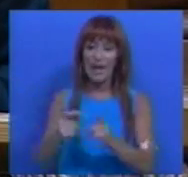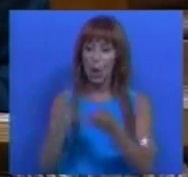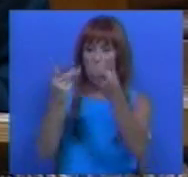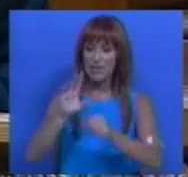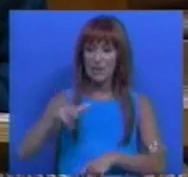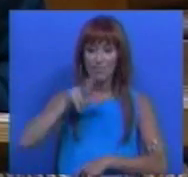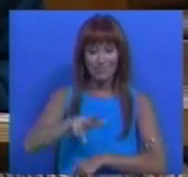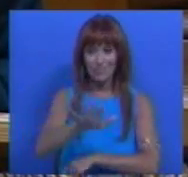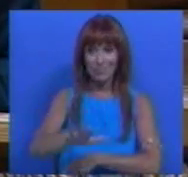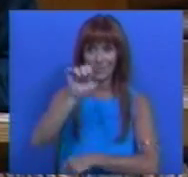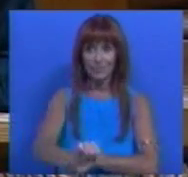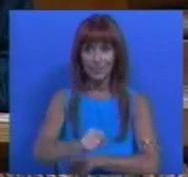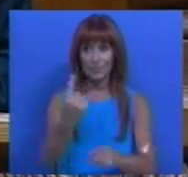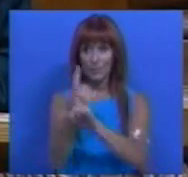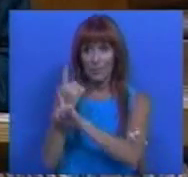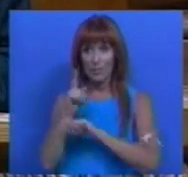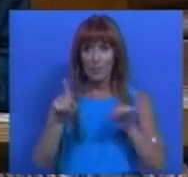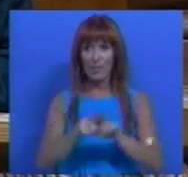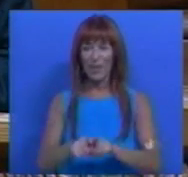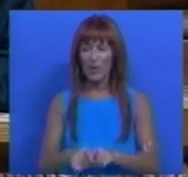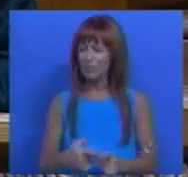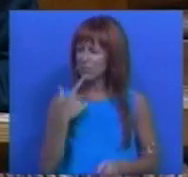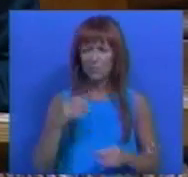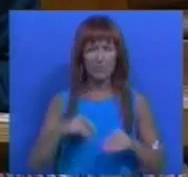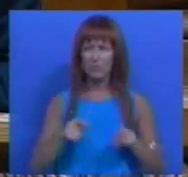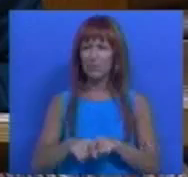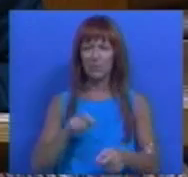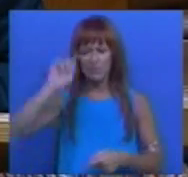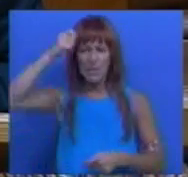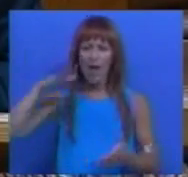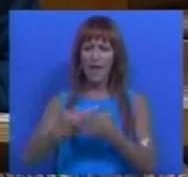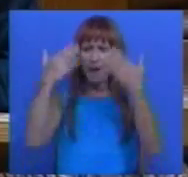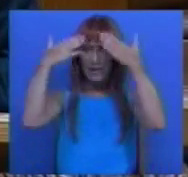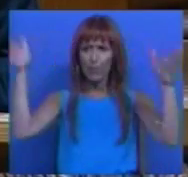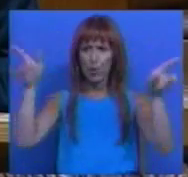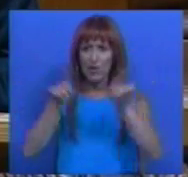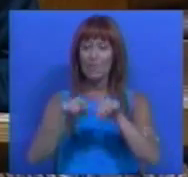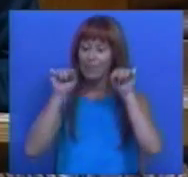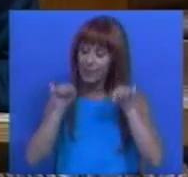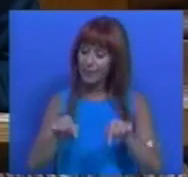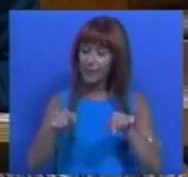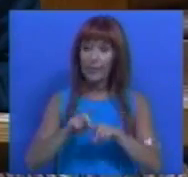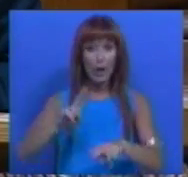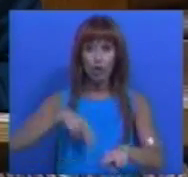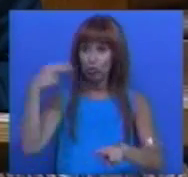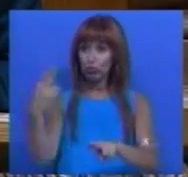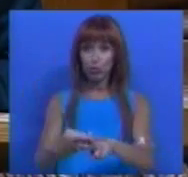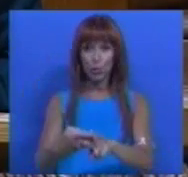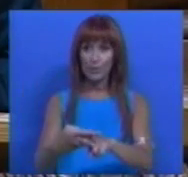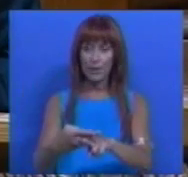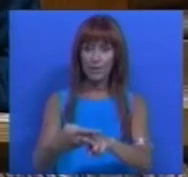orçamentos nacionais é uma insuportável hipoteca da democracia e é-o